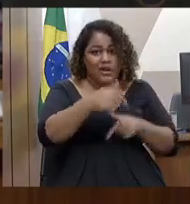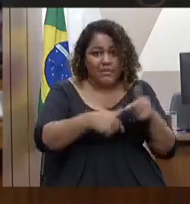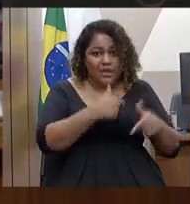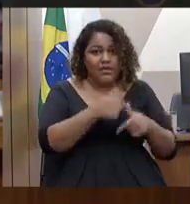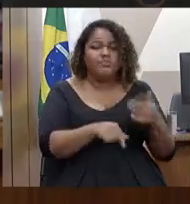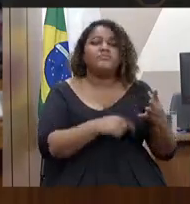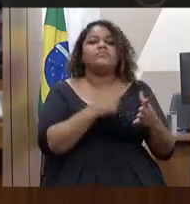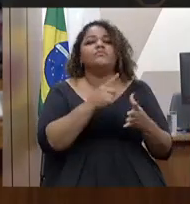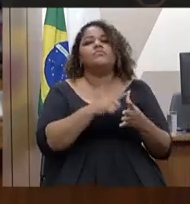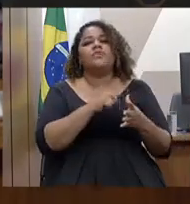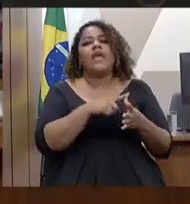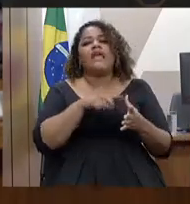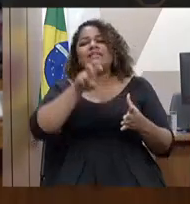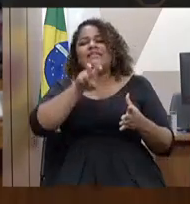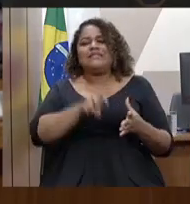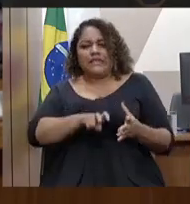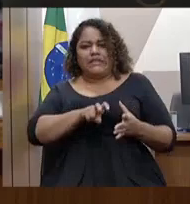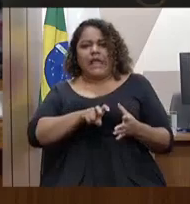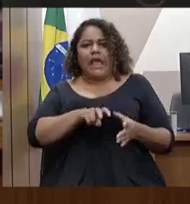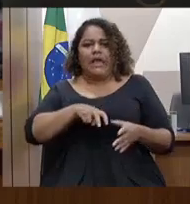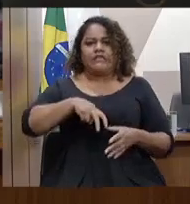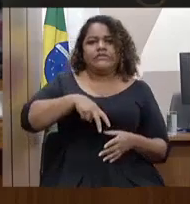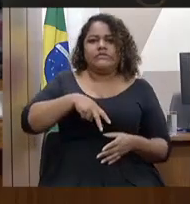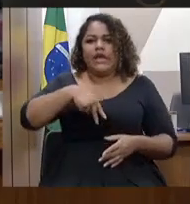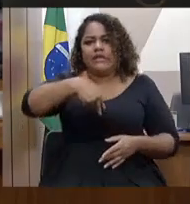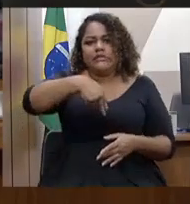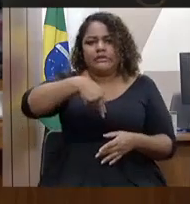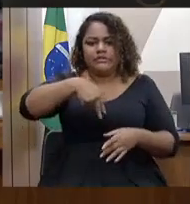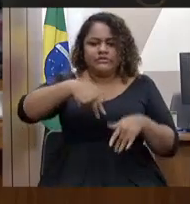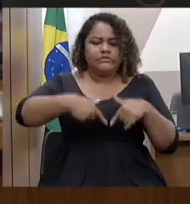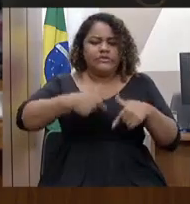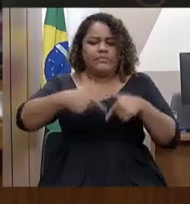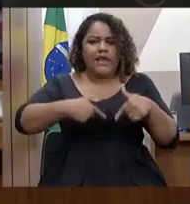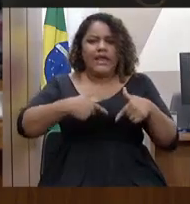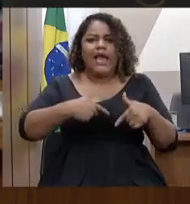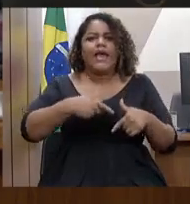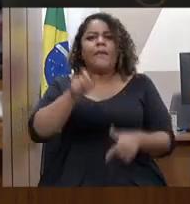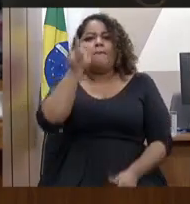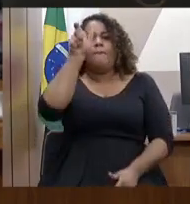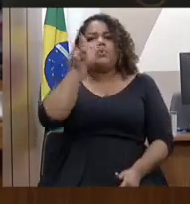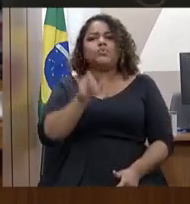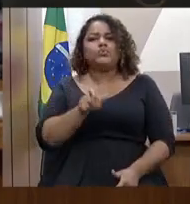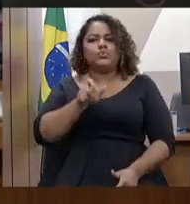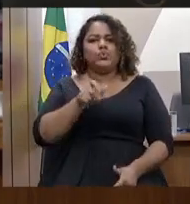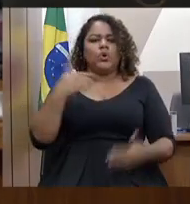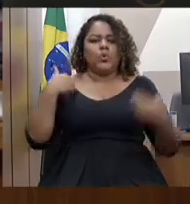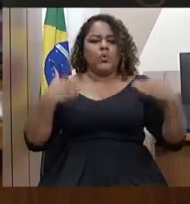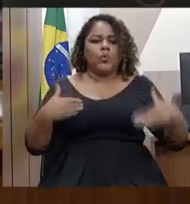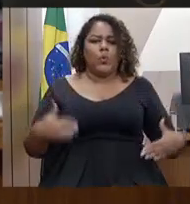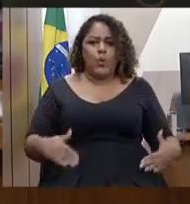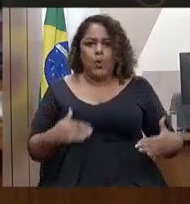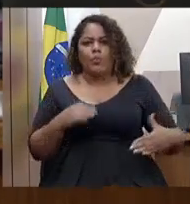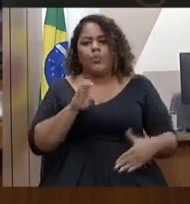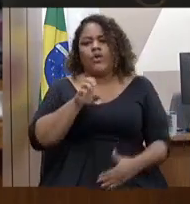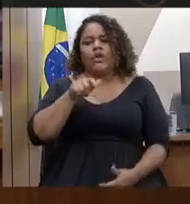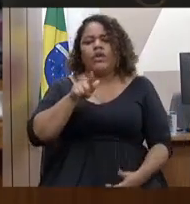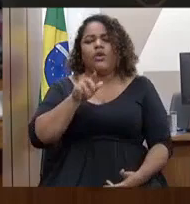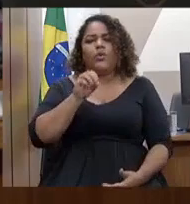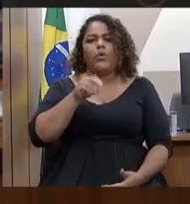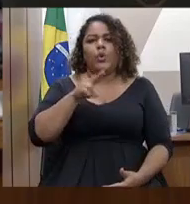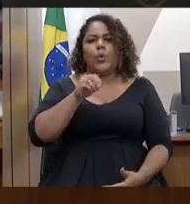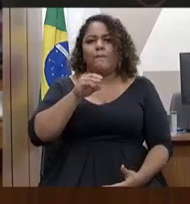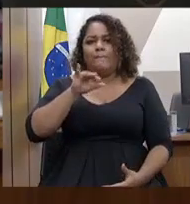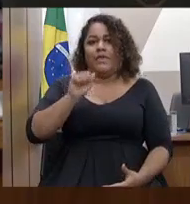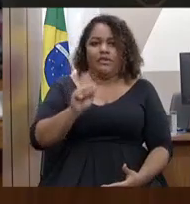de trabalho que a pessoa tem eu tive uma oportunidade muito rica na minha formação inclusive foi quando tive muito contato